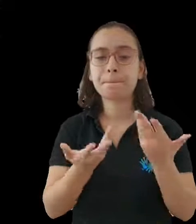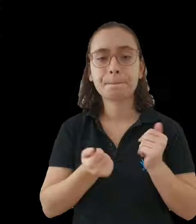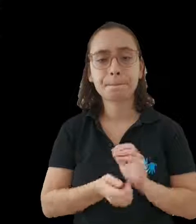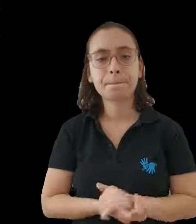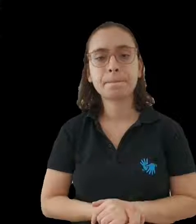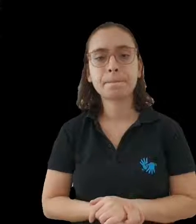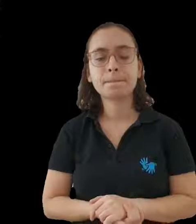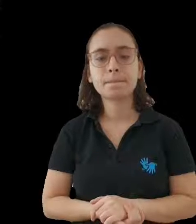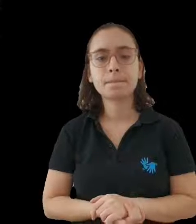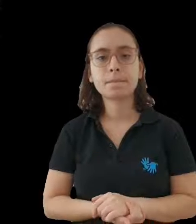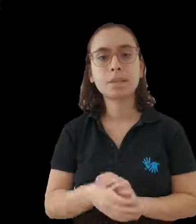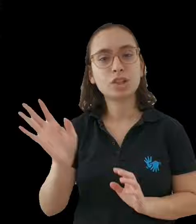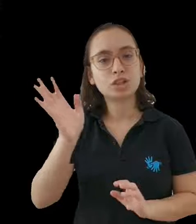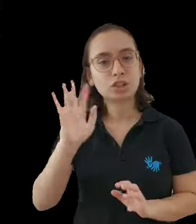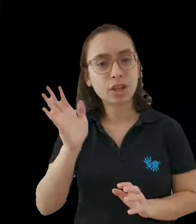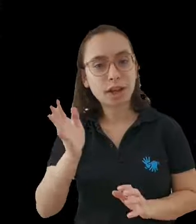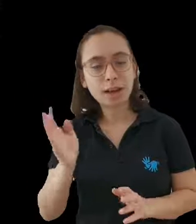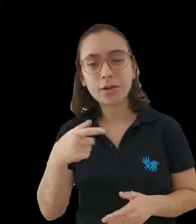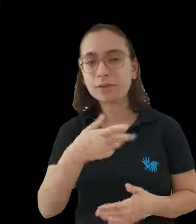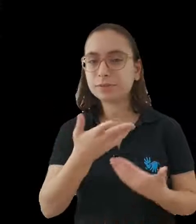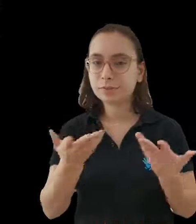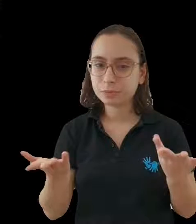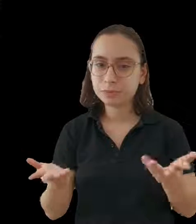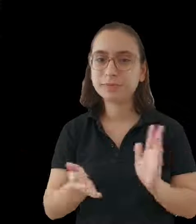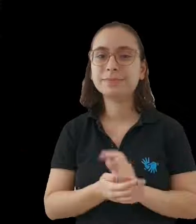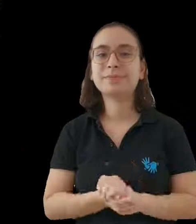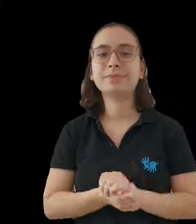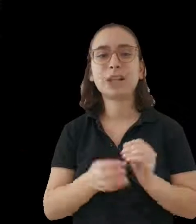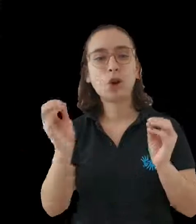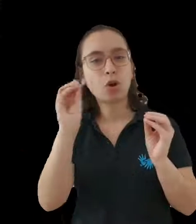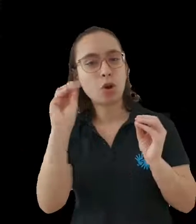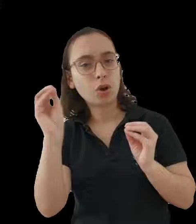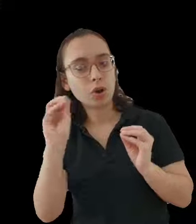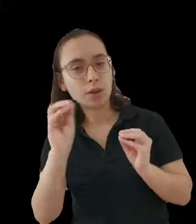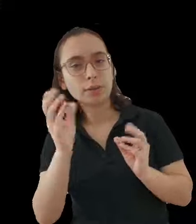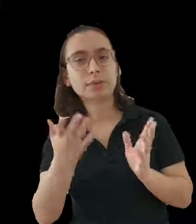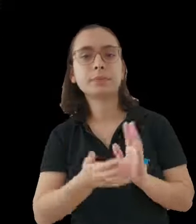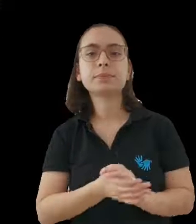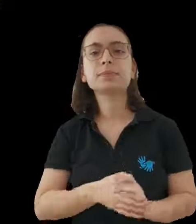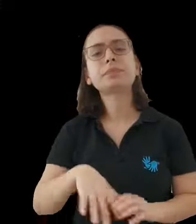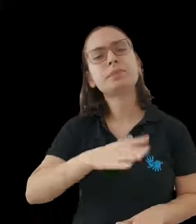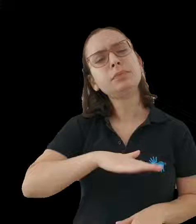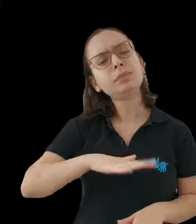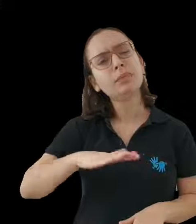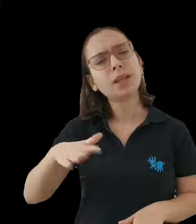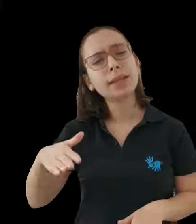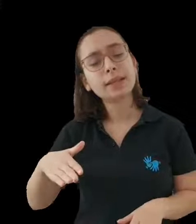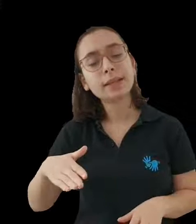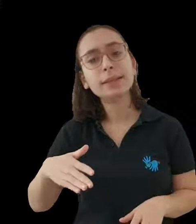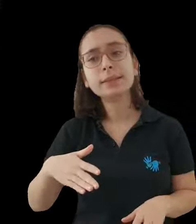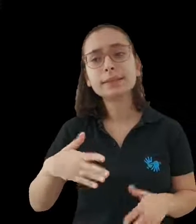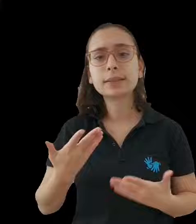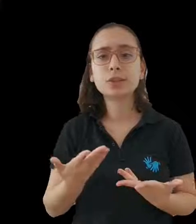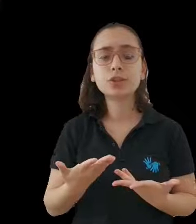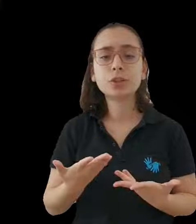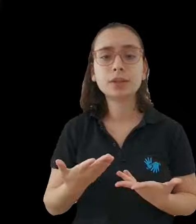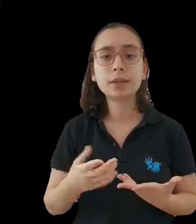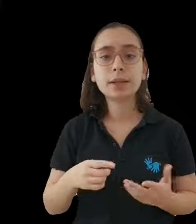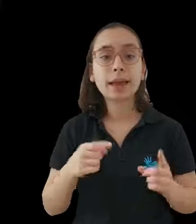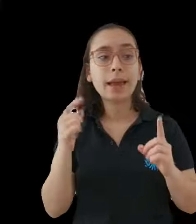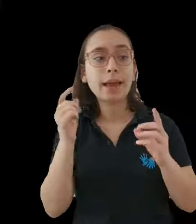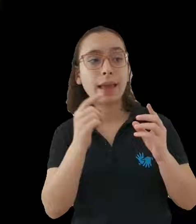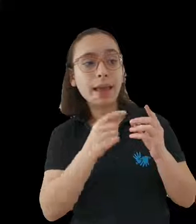entrou aqui, ó. Deu um tchauzinho para vocês, não foi? Porque as crianças entendem